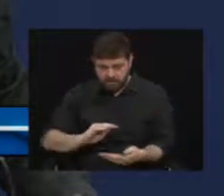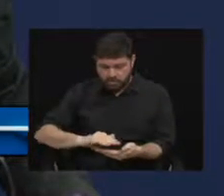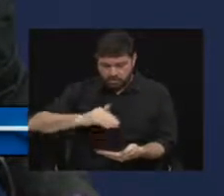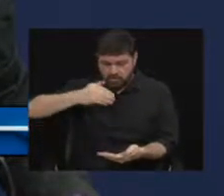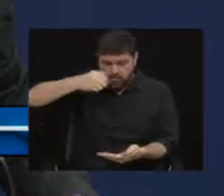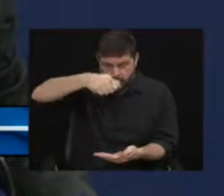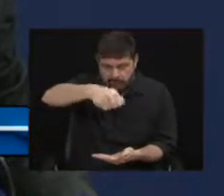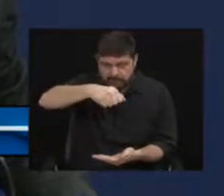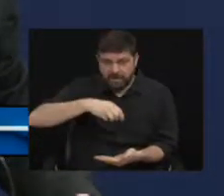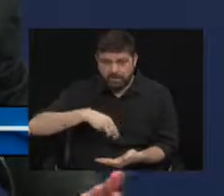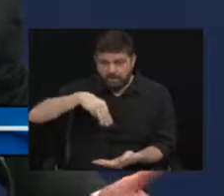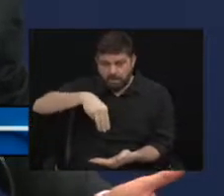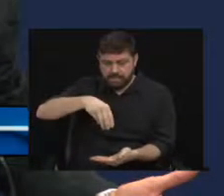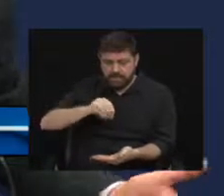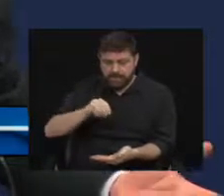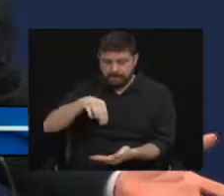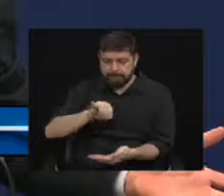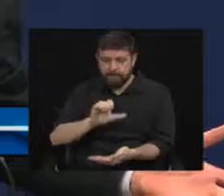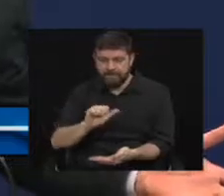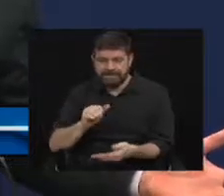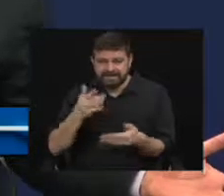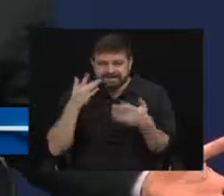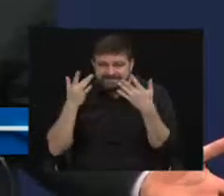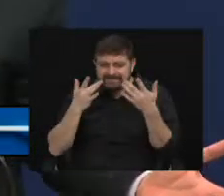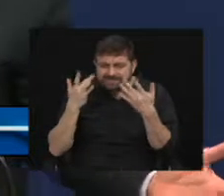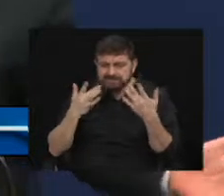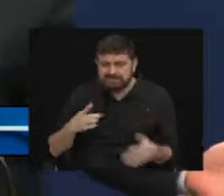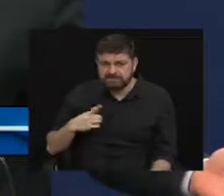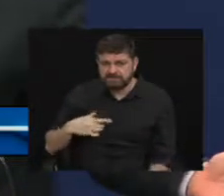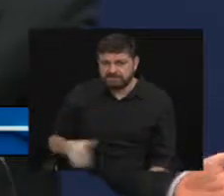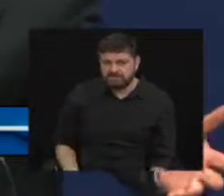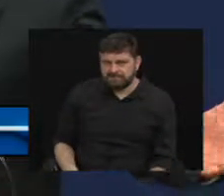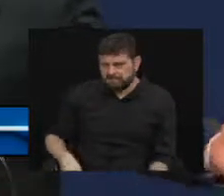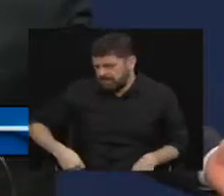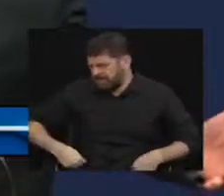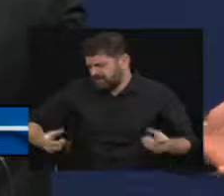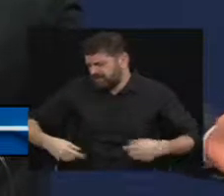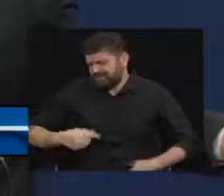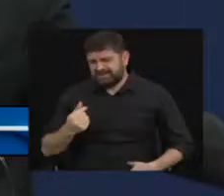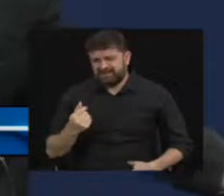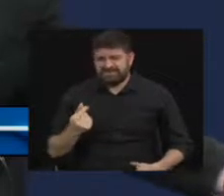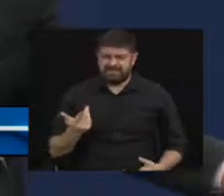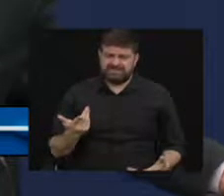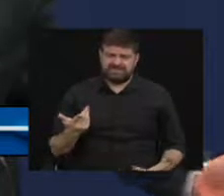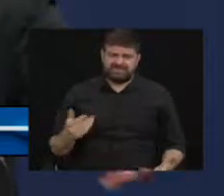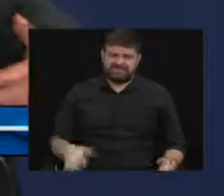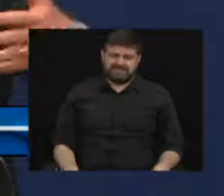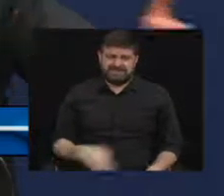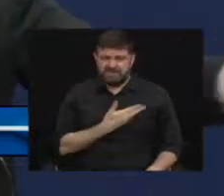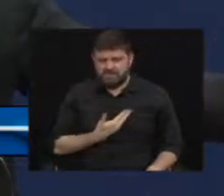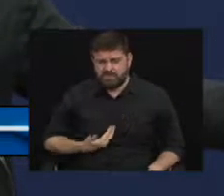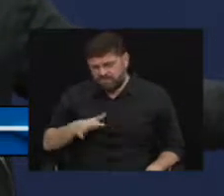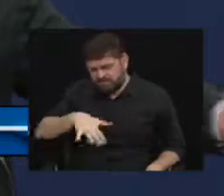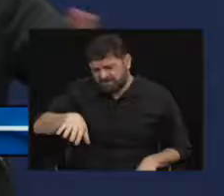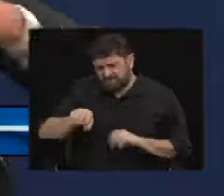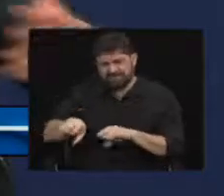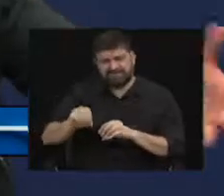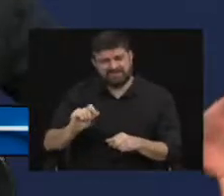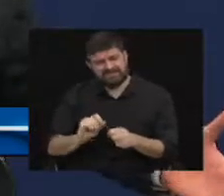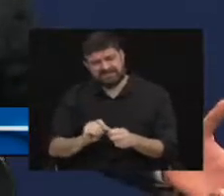a palestra do cidadão. Aí o cidadão veio a óbito. E agora, como responder para o Tribunal de